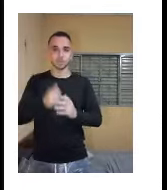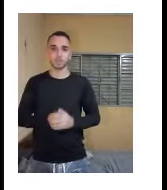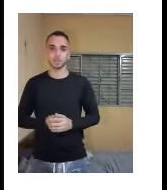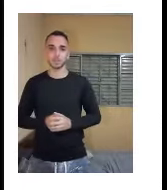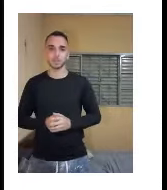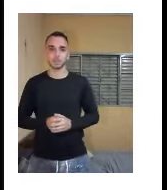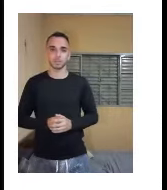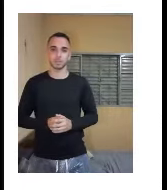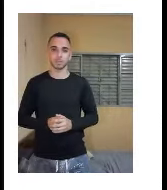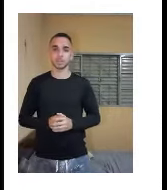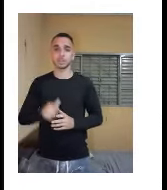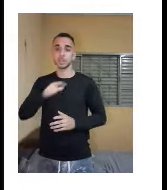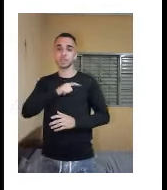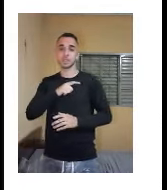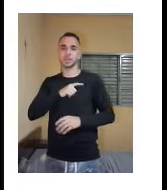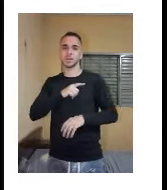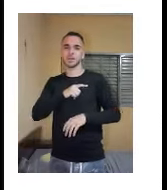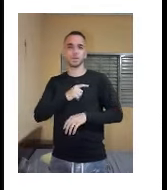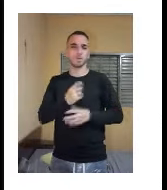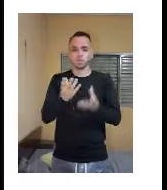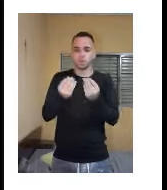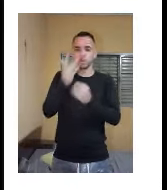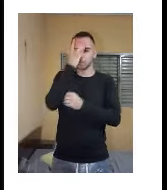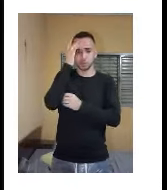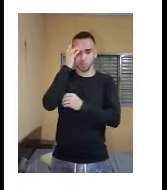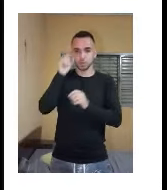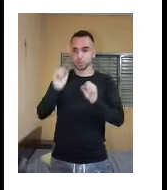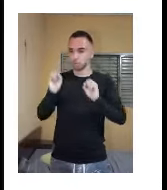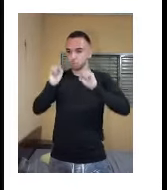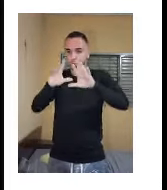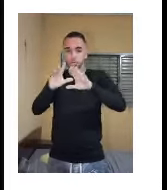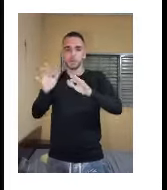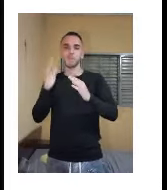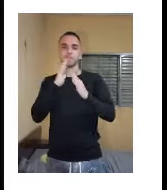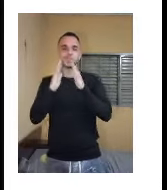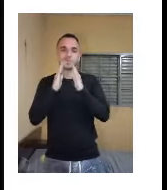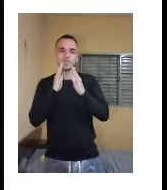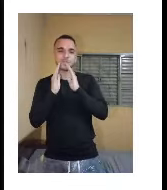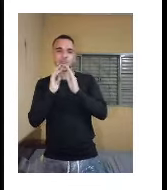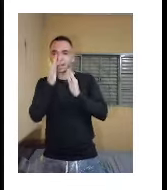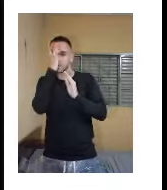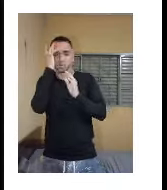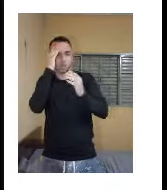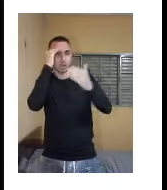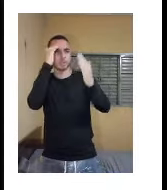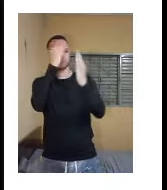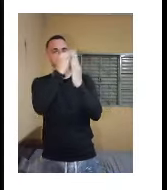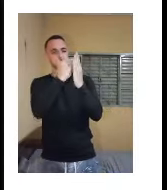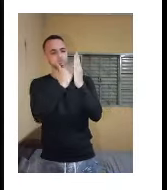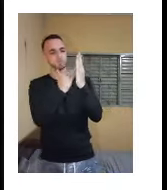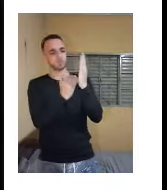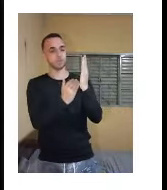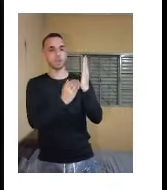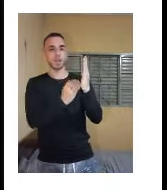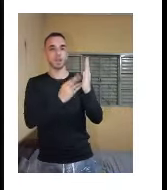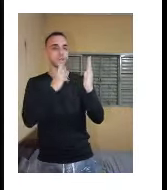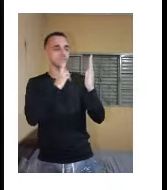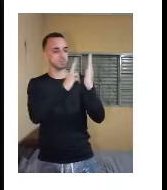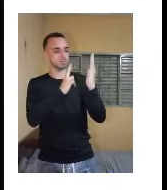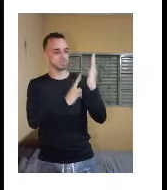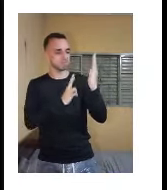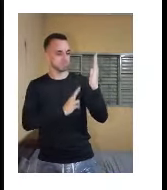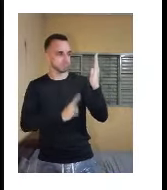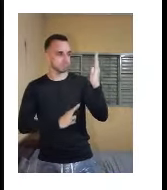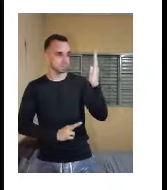esses comentários foram respondidos um a um. Então, diante de todo esse cenário, né,